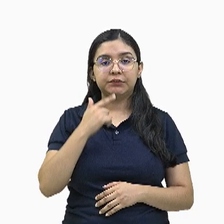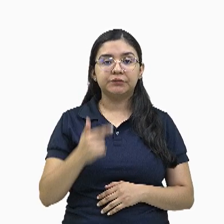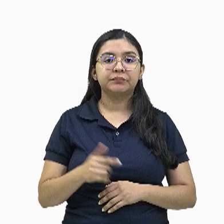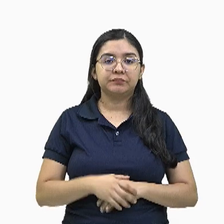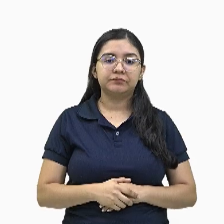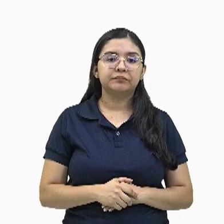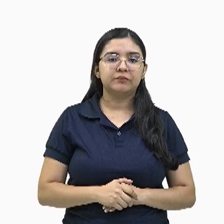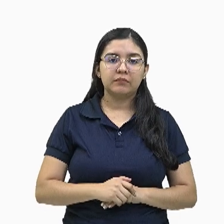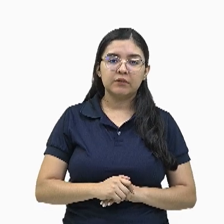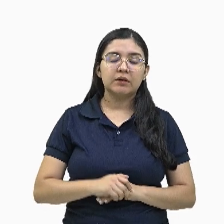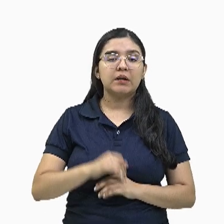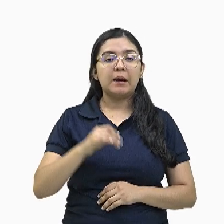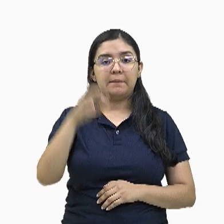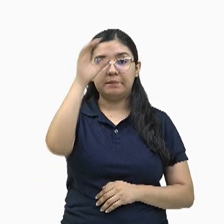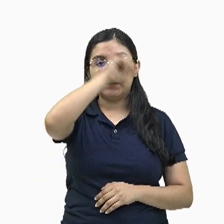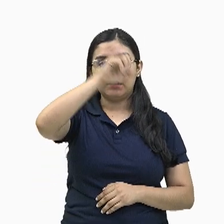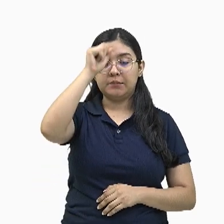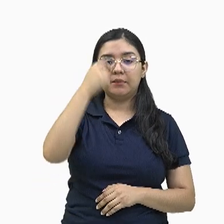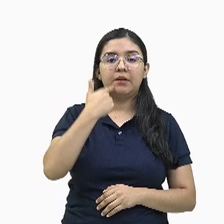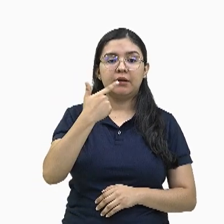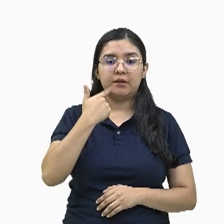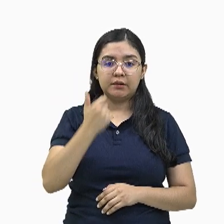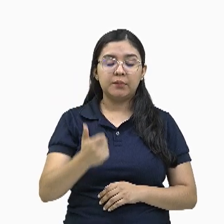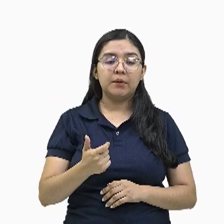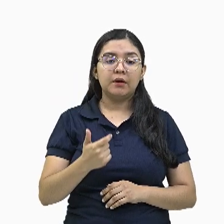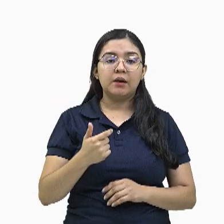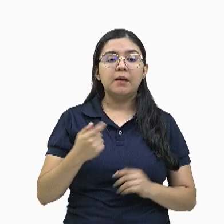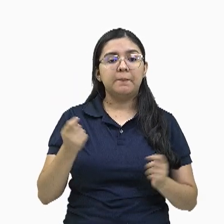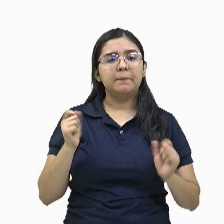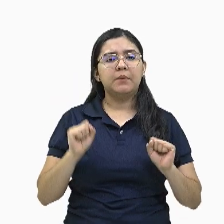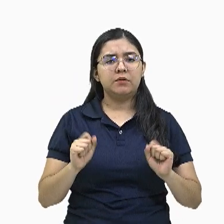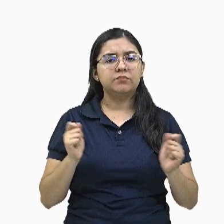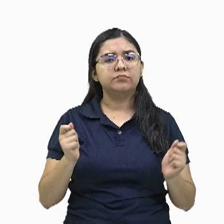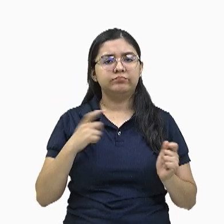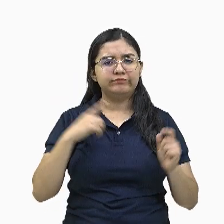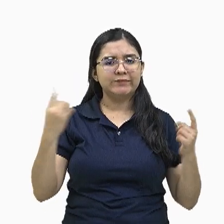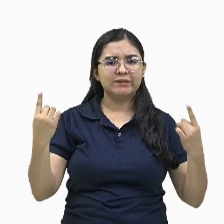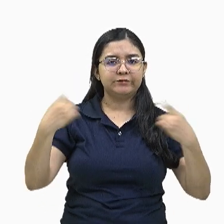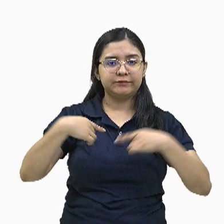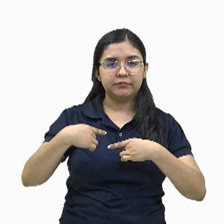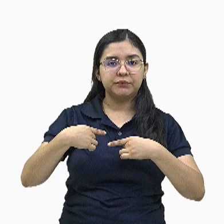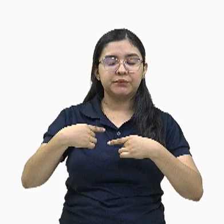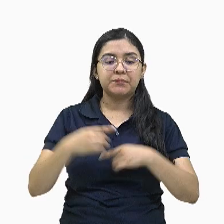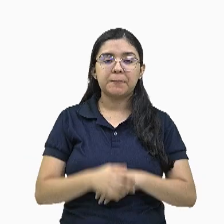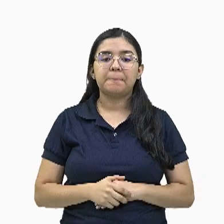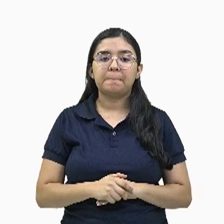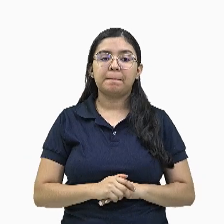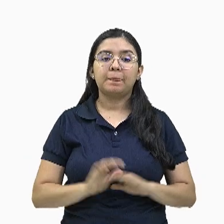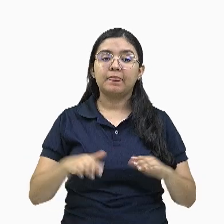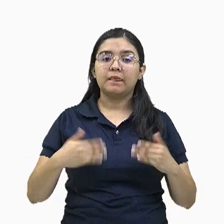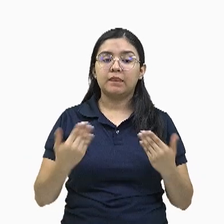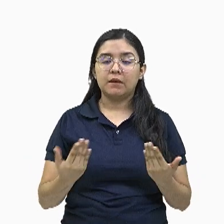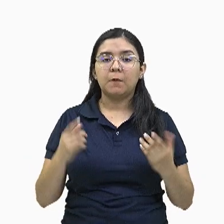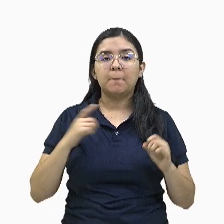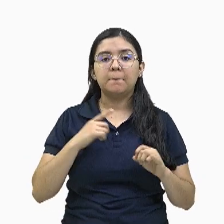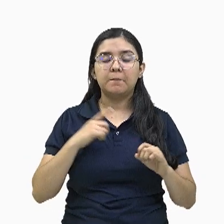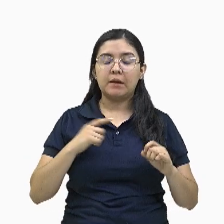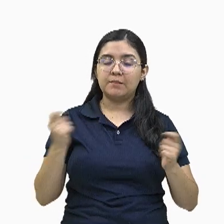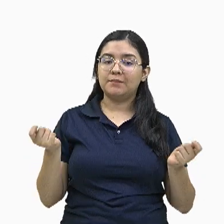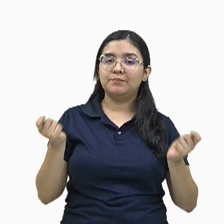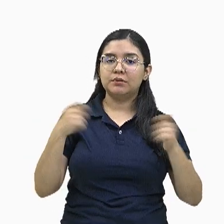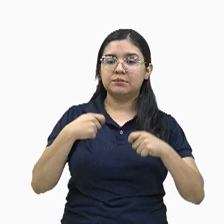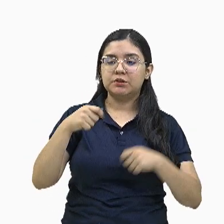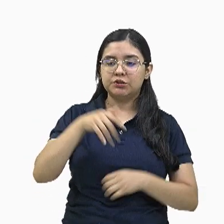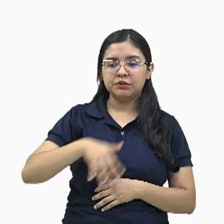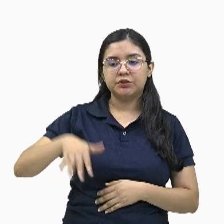Então, aprender o idioma pode ser um verdadeiro desafio. Então, a possibilidade geral.